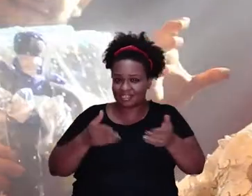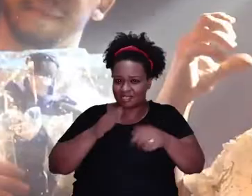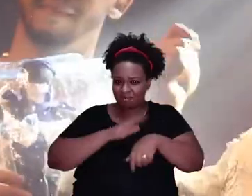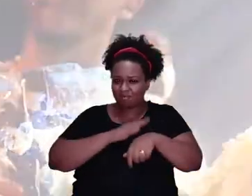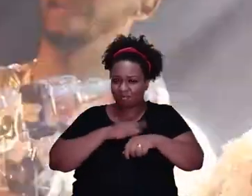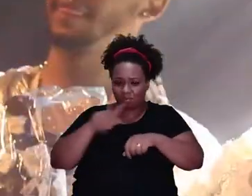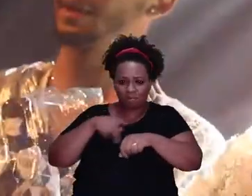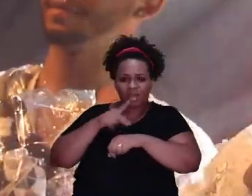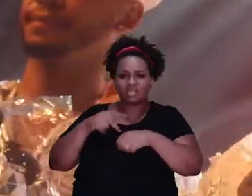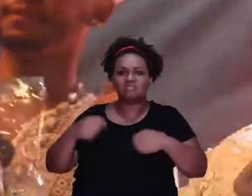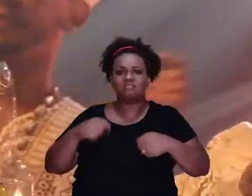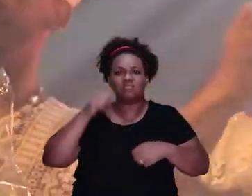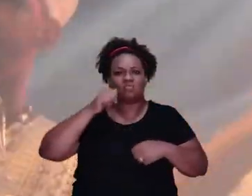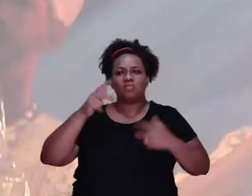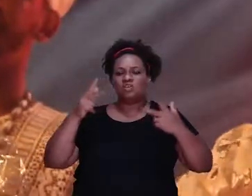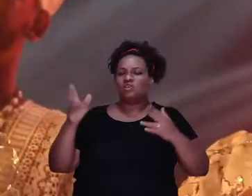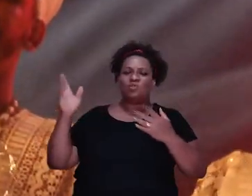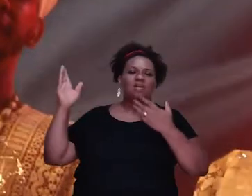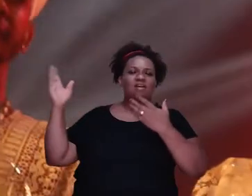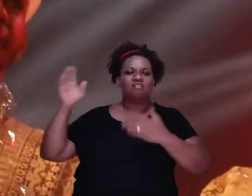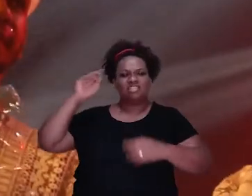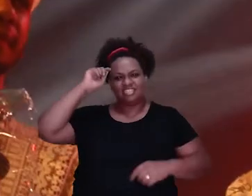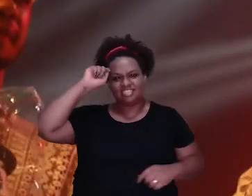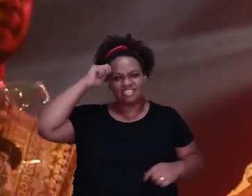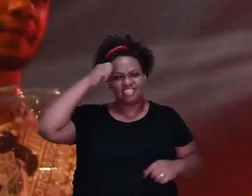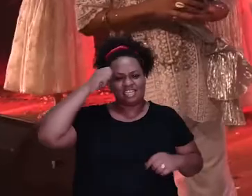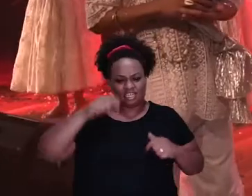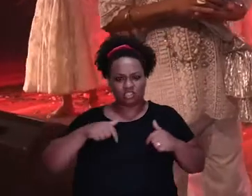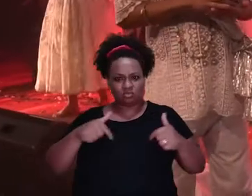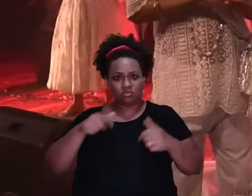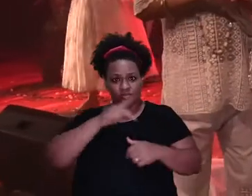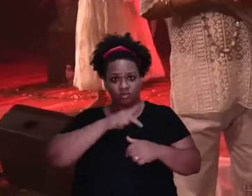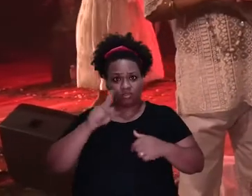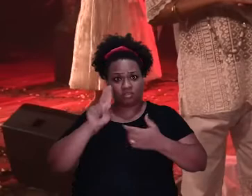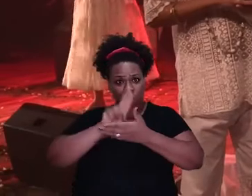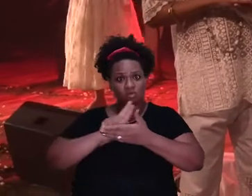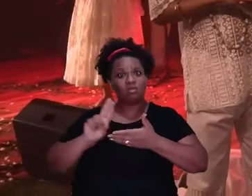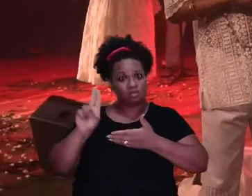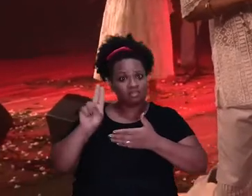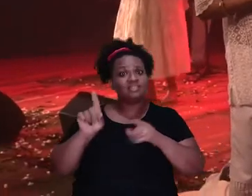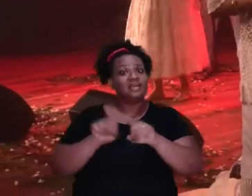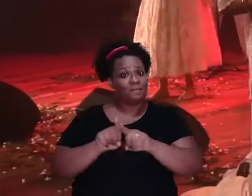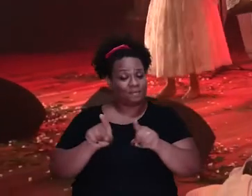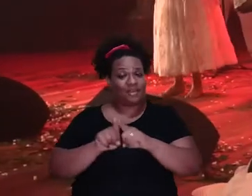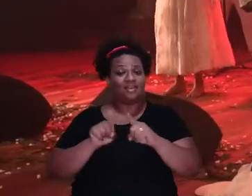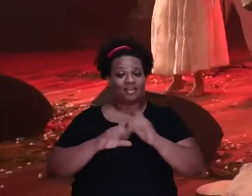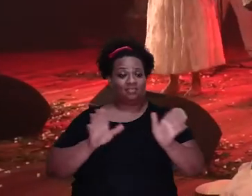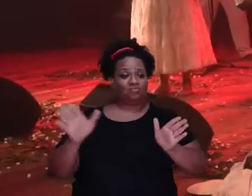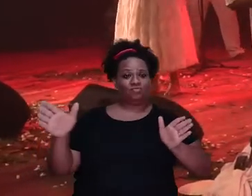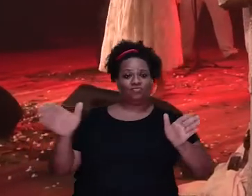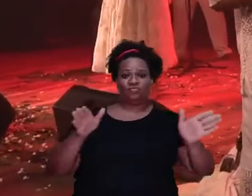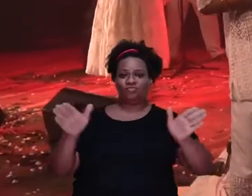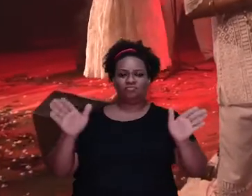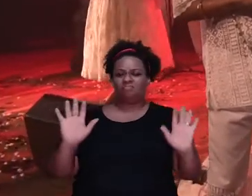momento que o país está precisando tô mulheres são uma senhora negra de luta de receita da professora da Universidade também